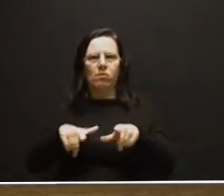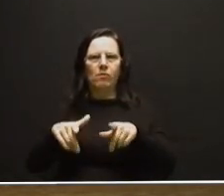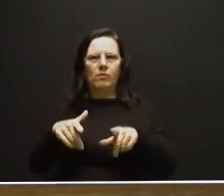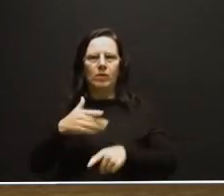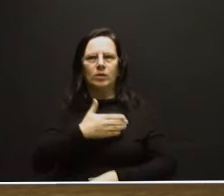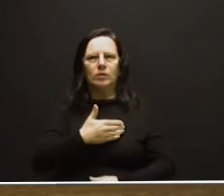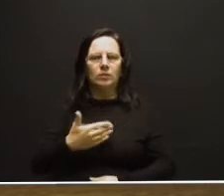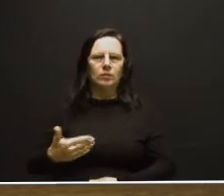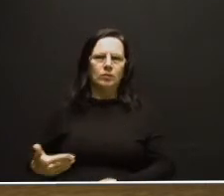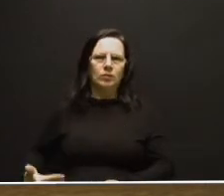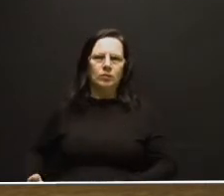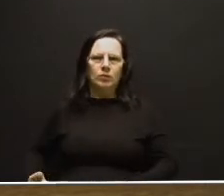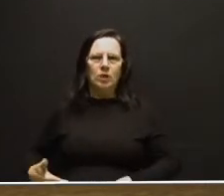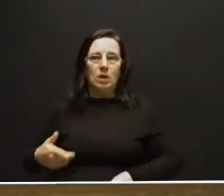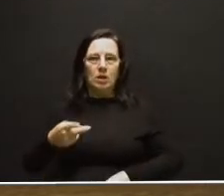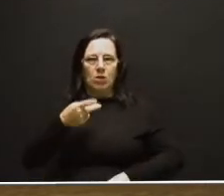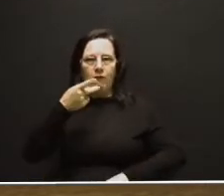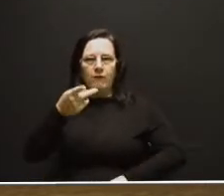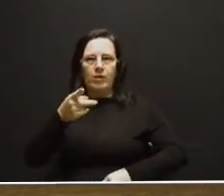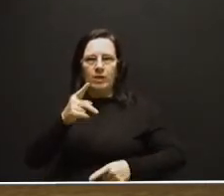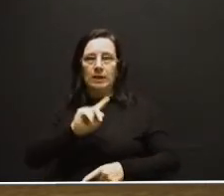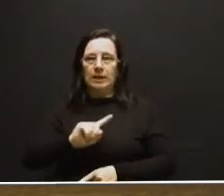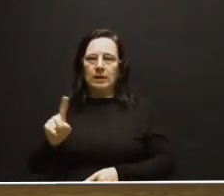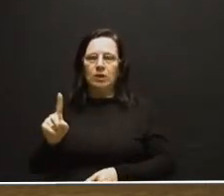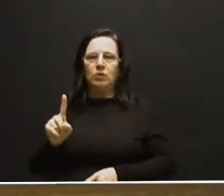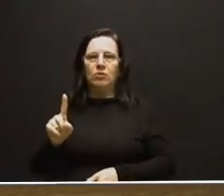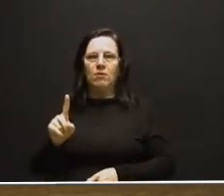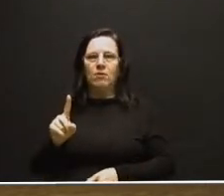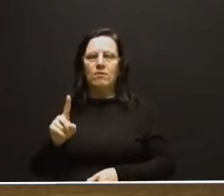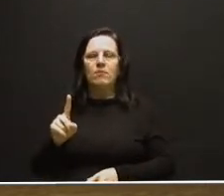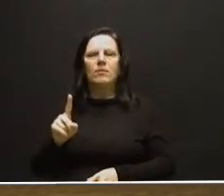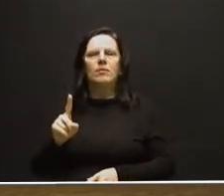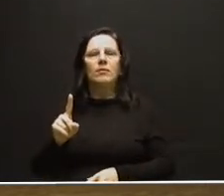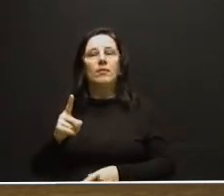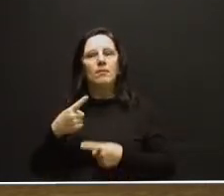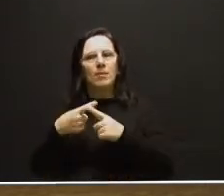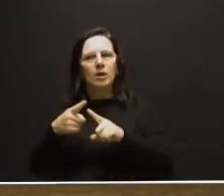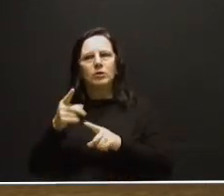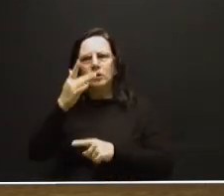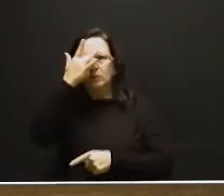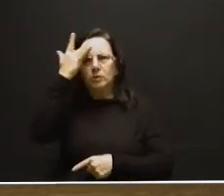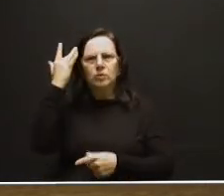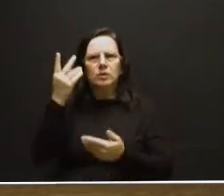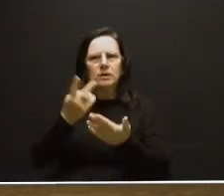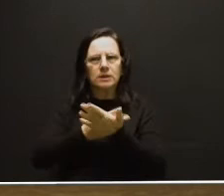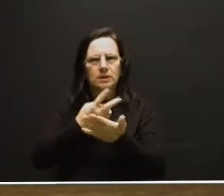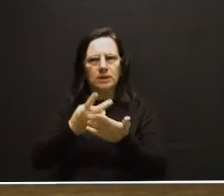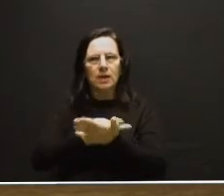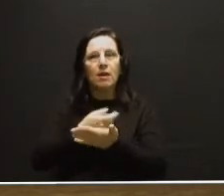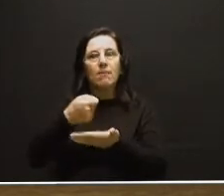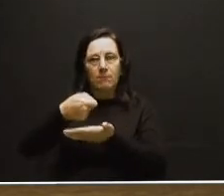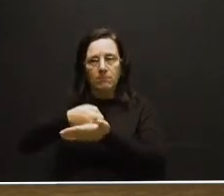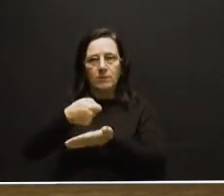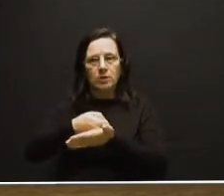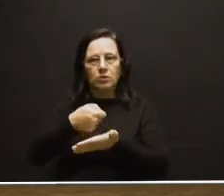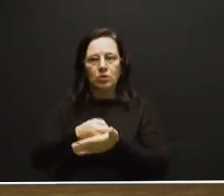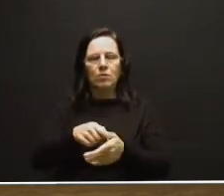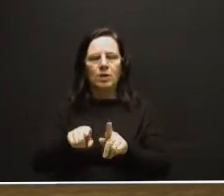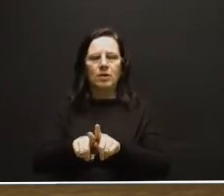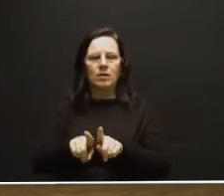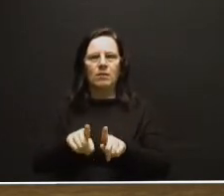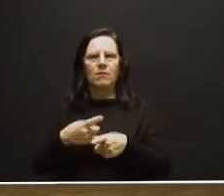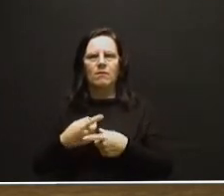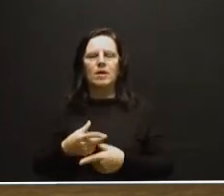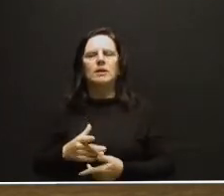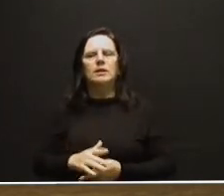certa no comenta mas quando erra cobrar mas aqui vou abrir uma exceção porque eles são funcionários que fazem o